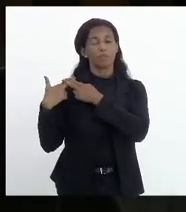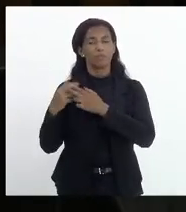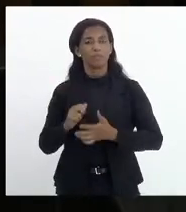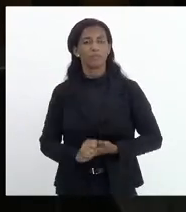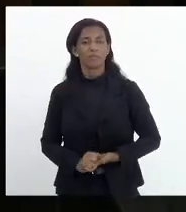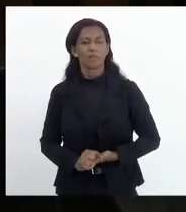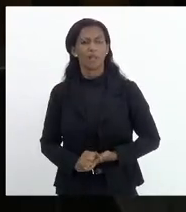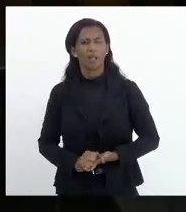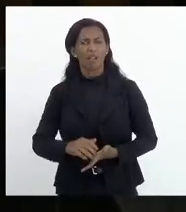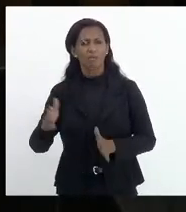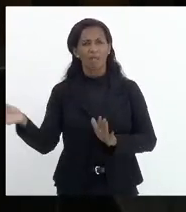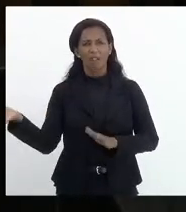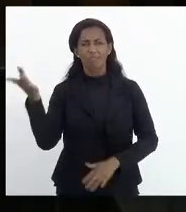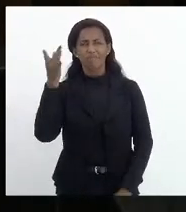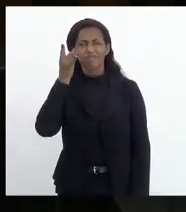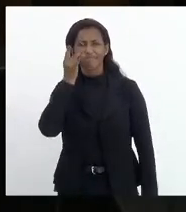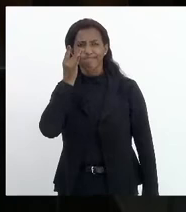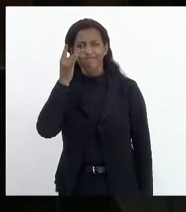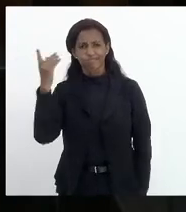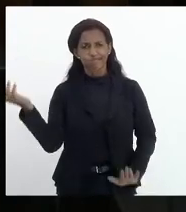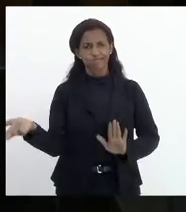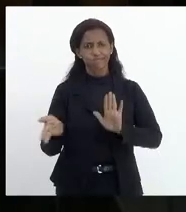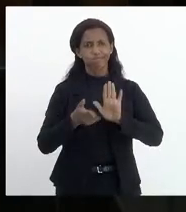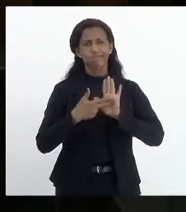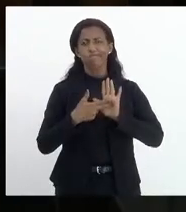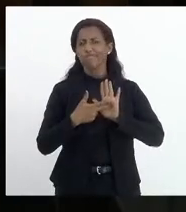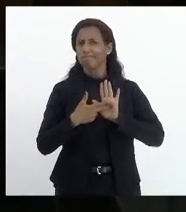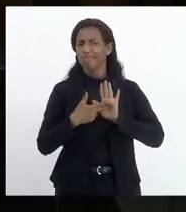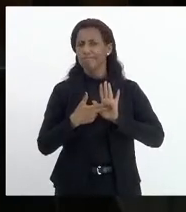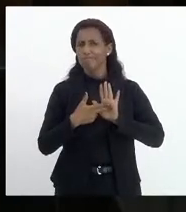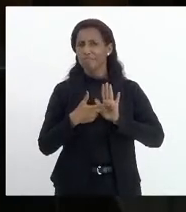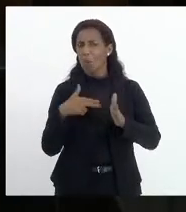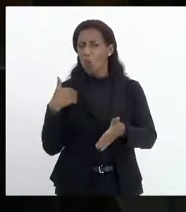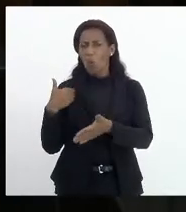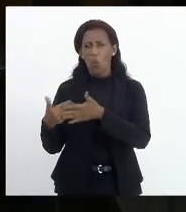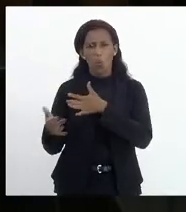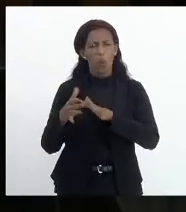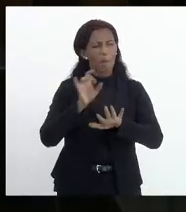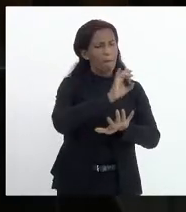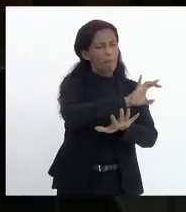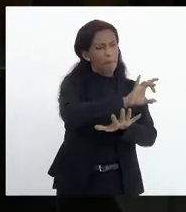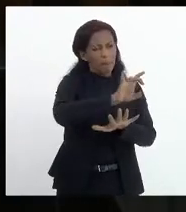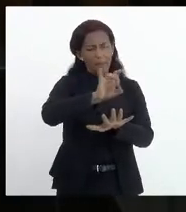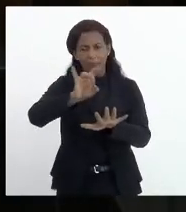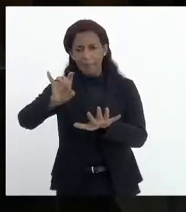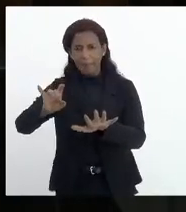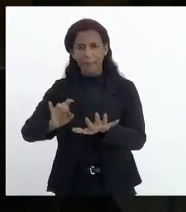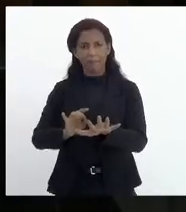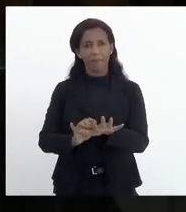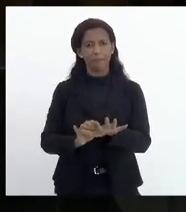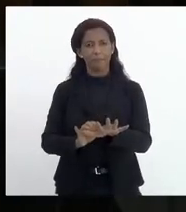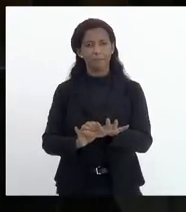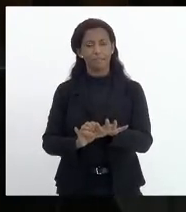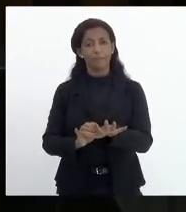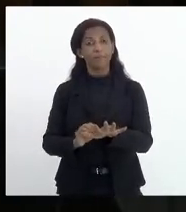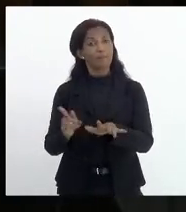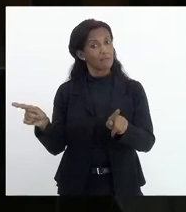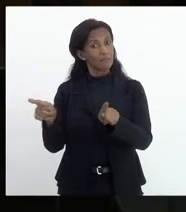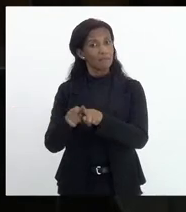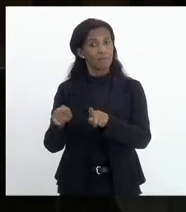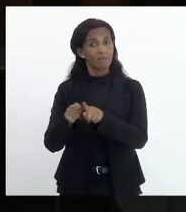tá constatado em qualquer das hipóteses qualquer das hipóteses